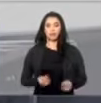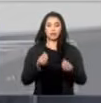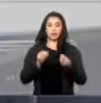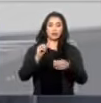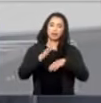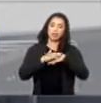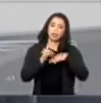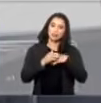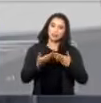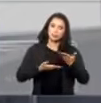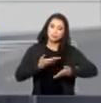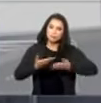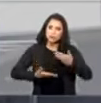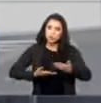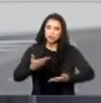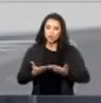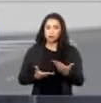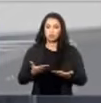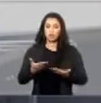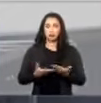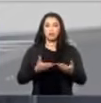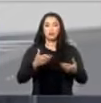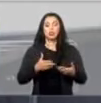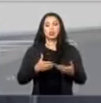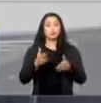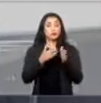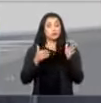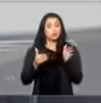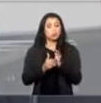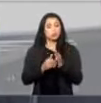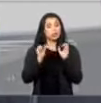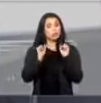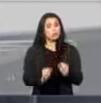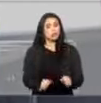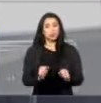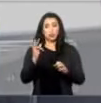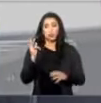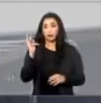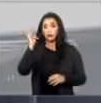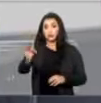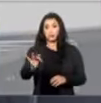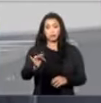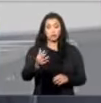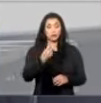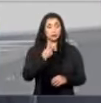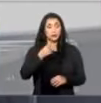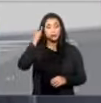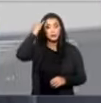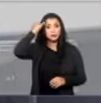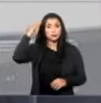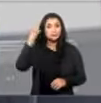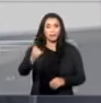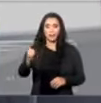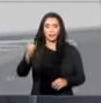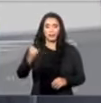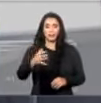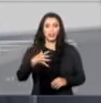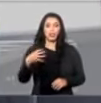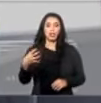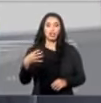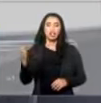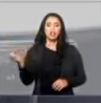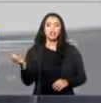Essa indústria toda tem um potencial inimaginável no futuro. Basta ver como as novas gerações já